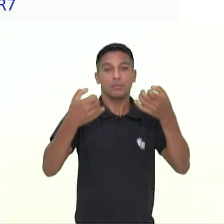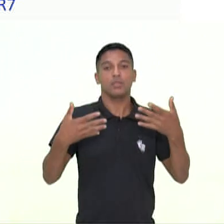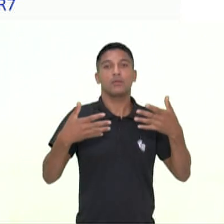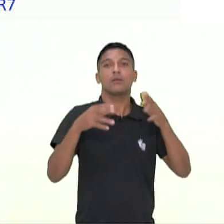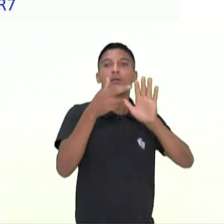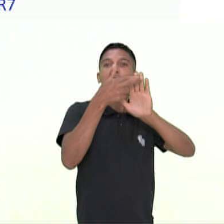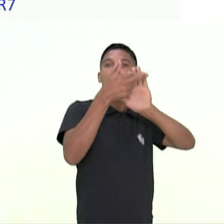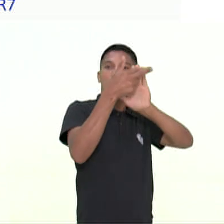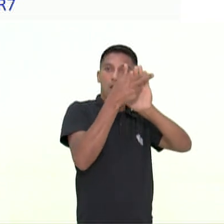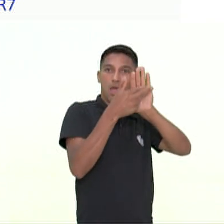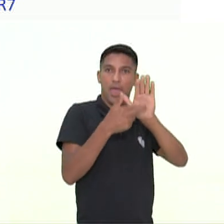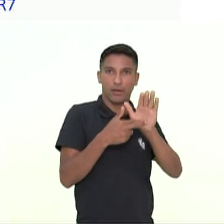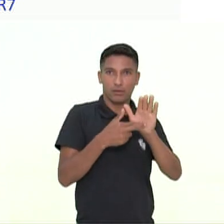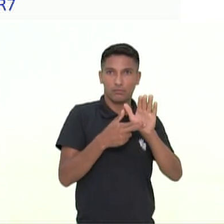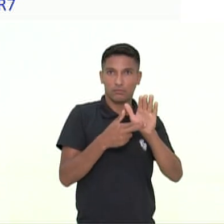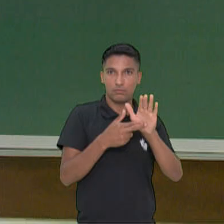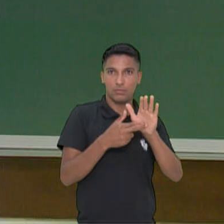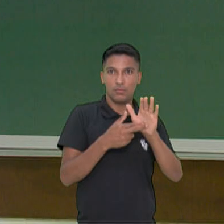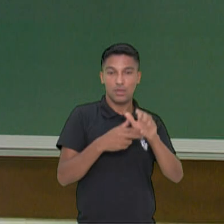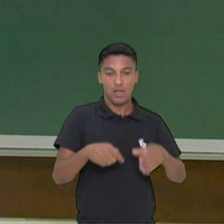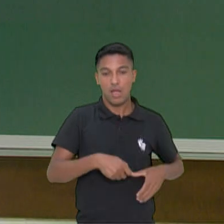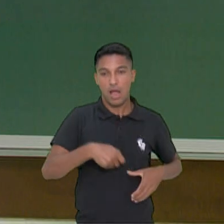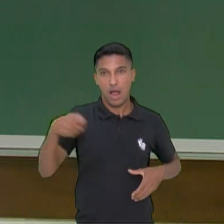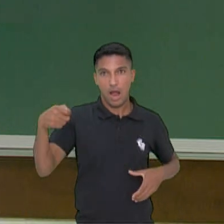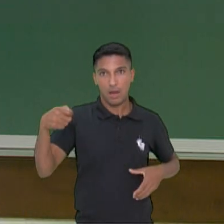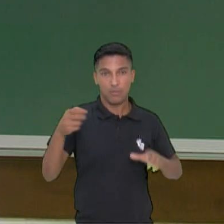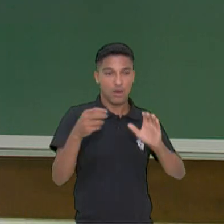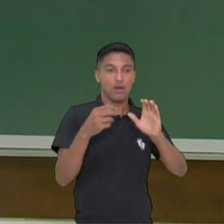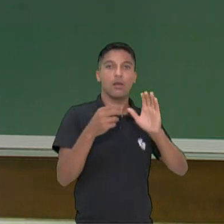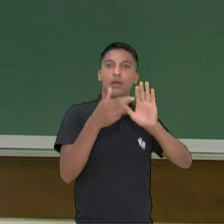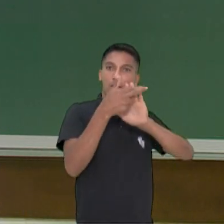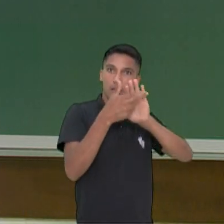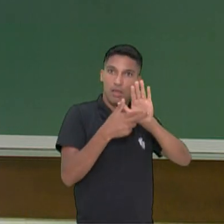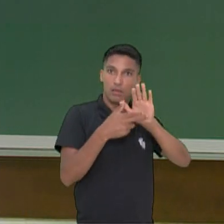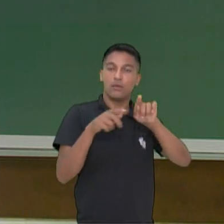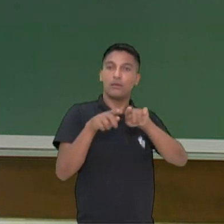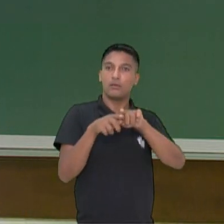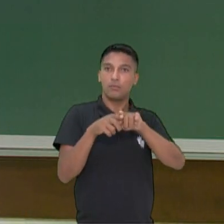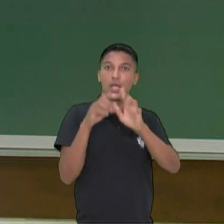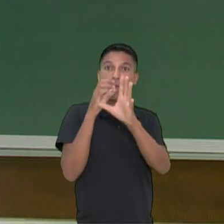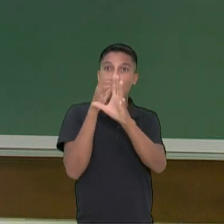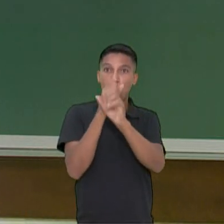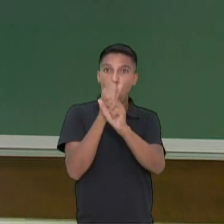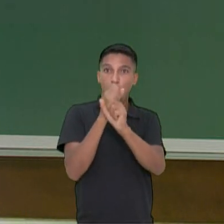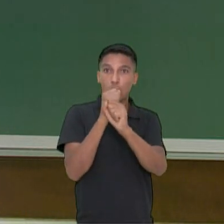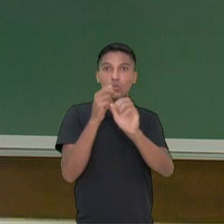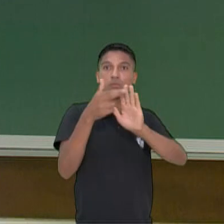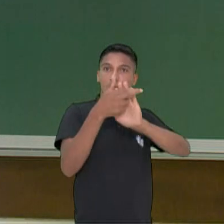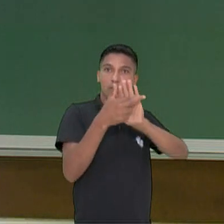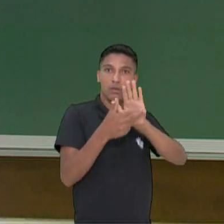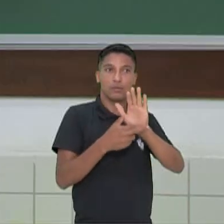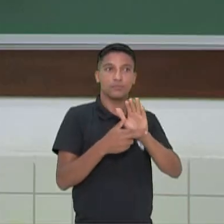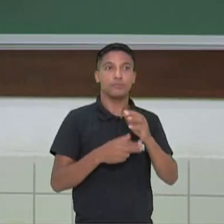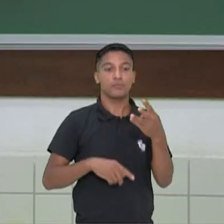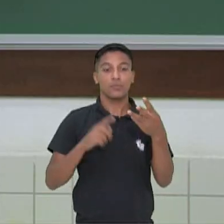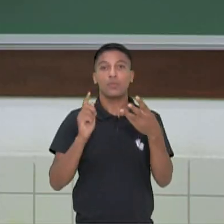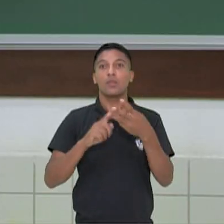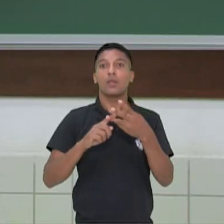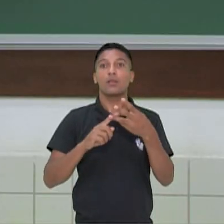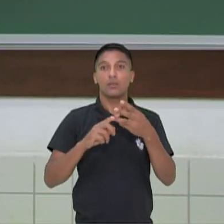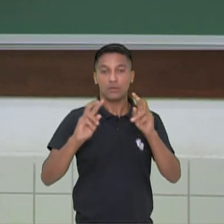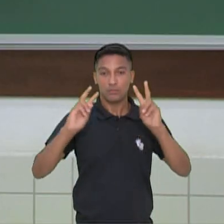que é o combate como que é a contagem de pontos tá e por fim alguns movimentos básicos da esgrima